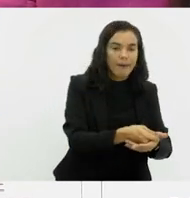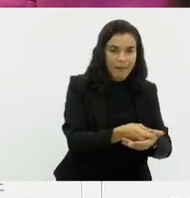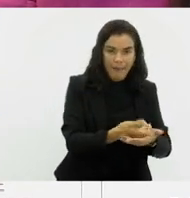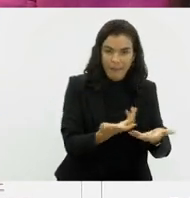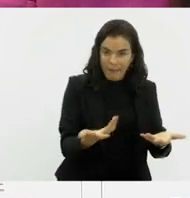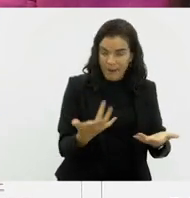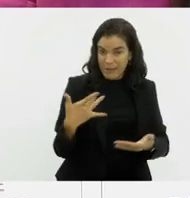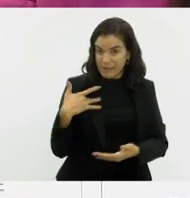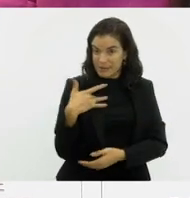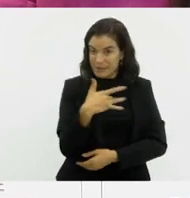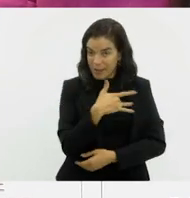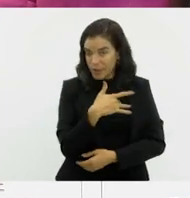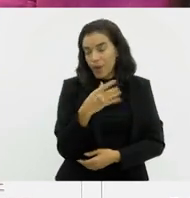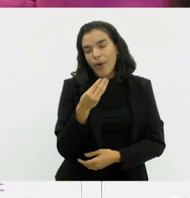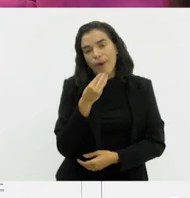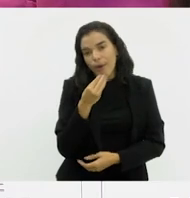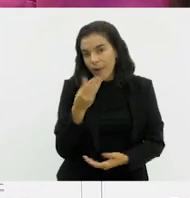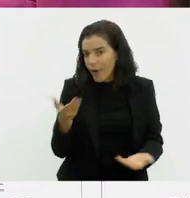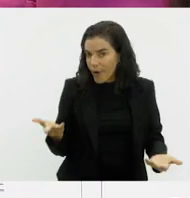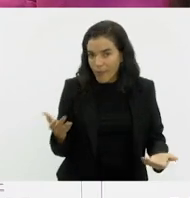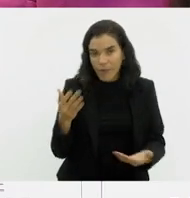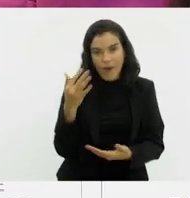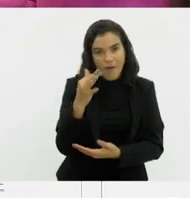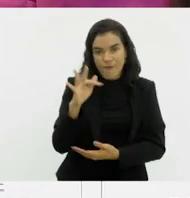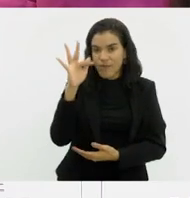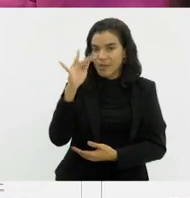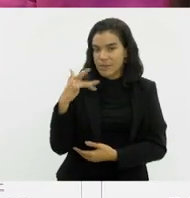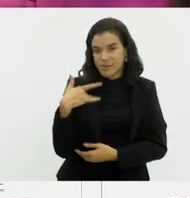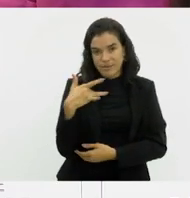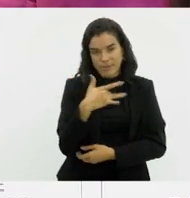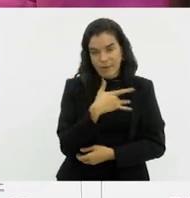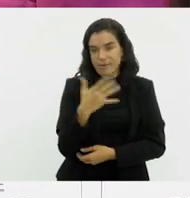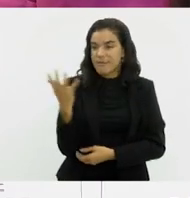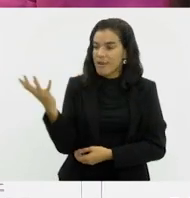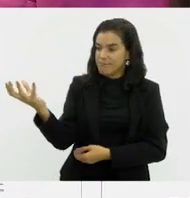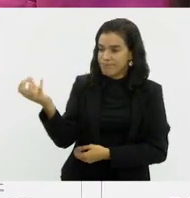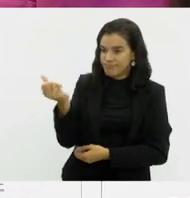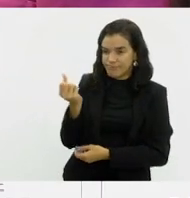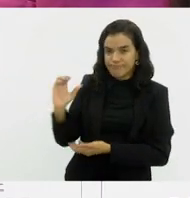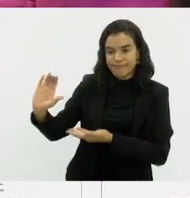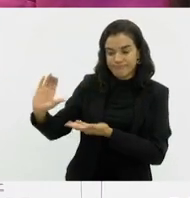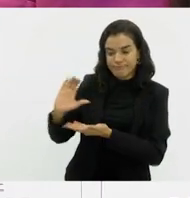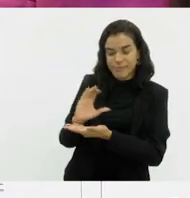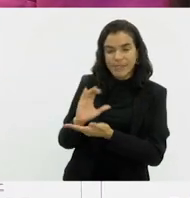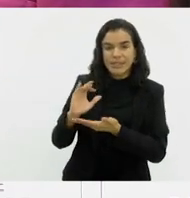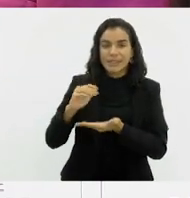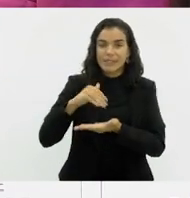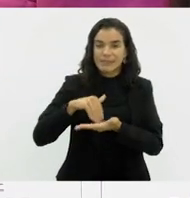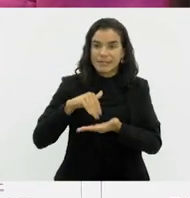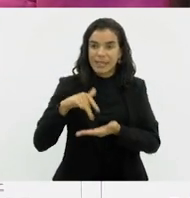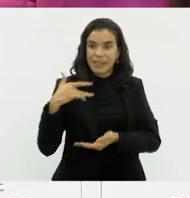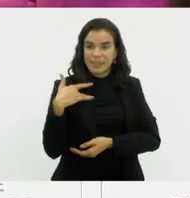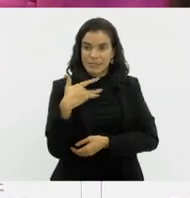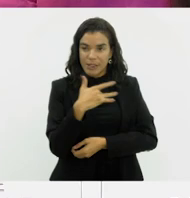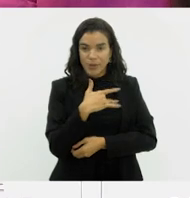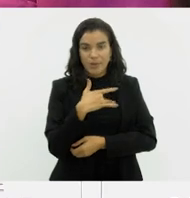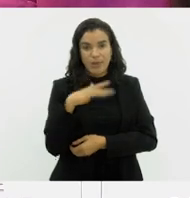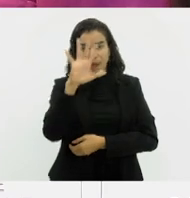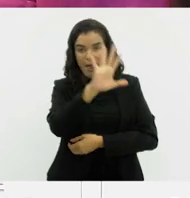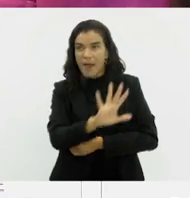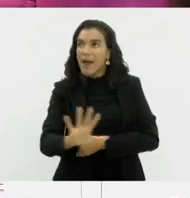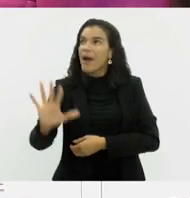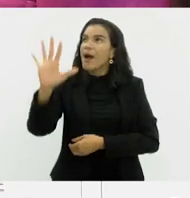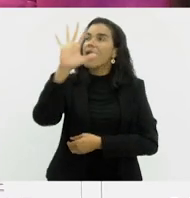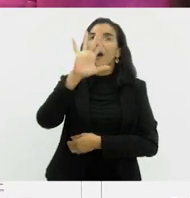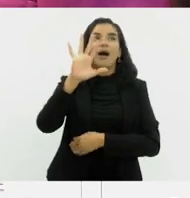questão da saúde, obviamente, a Fundação Saúde vai receber o recurso da Secretaria de Saúde. Na parte estrutural, obviamente,